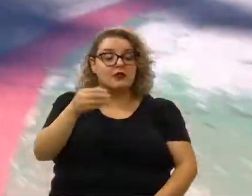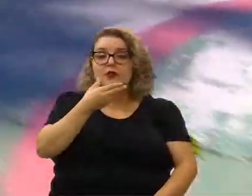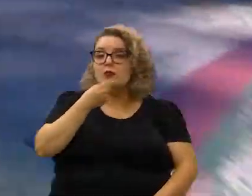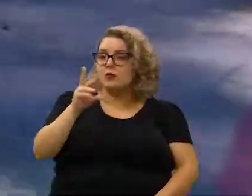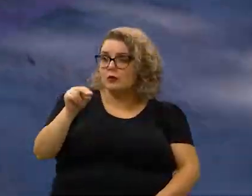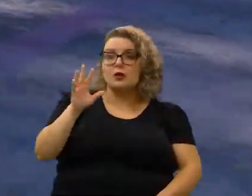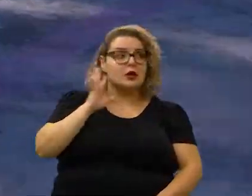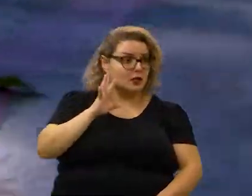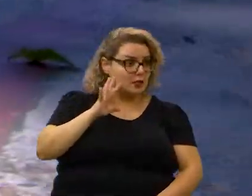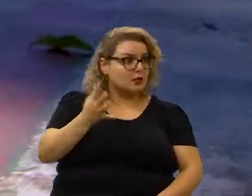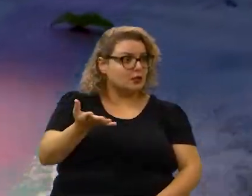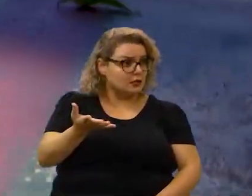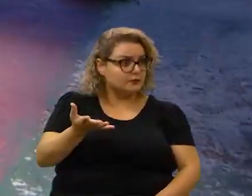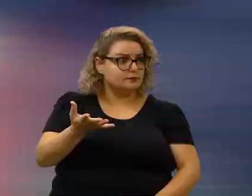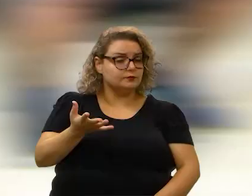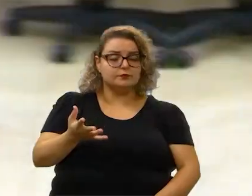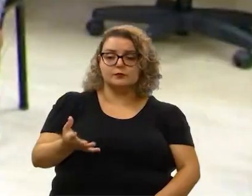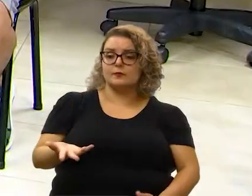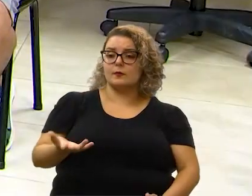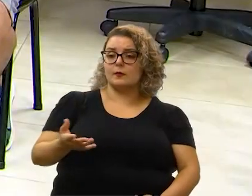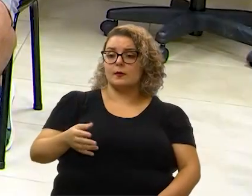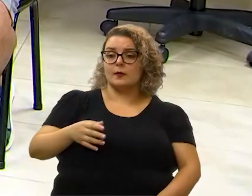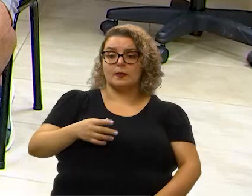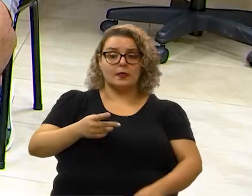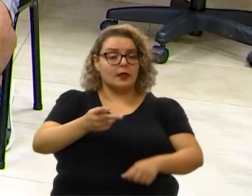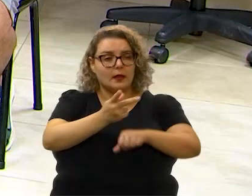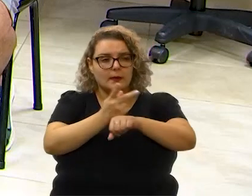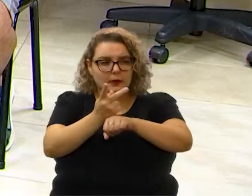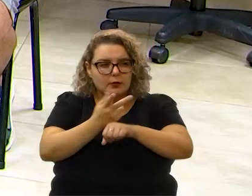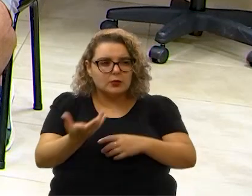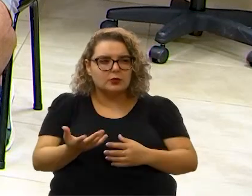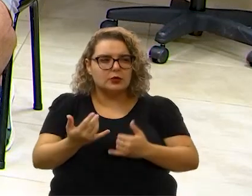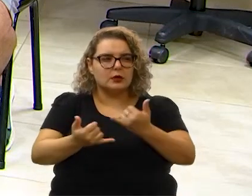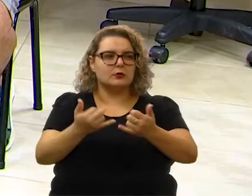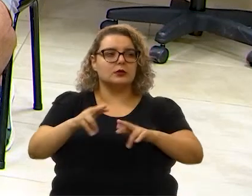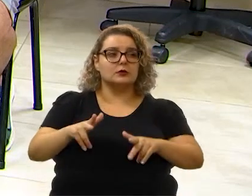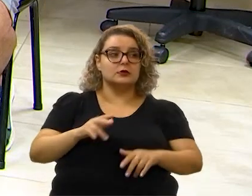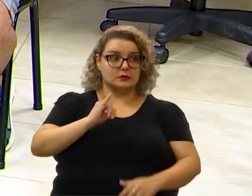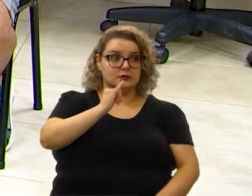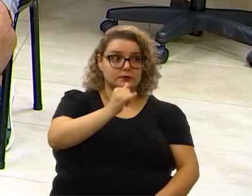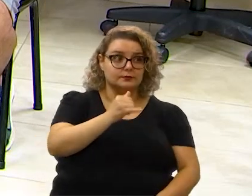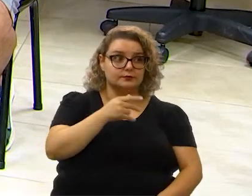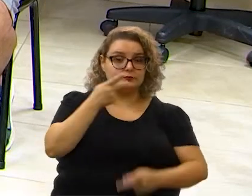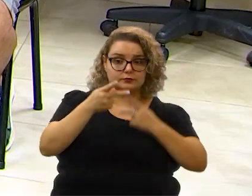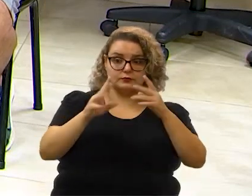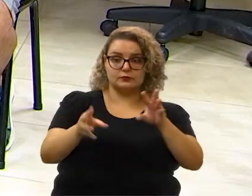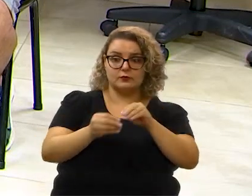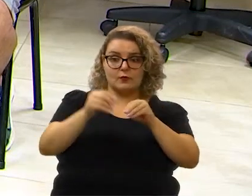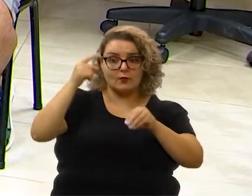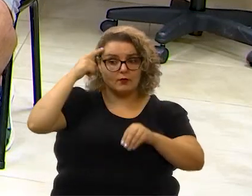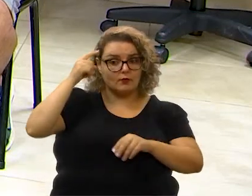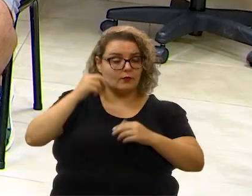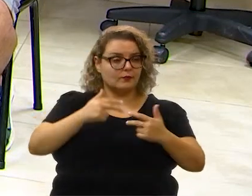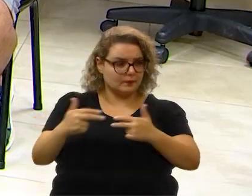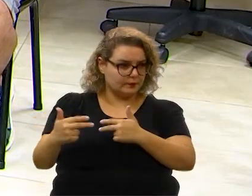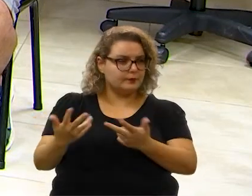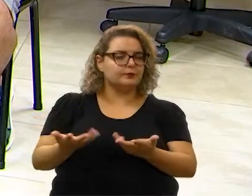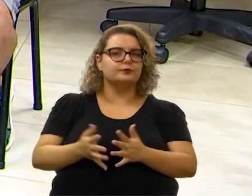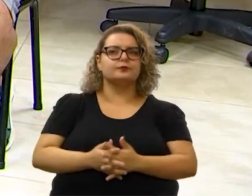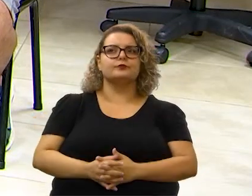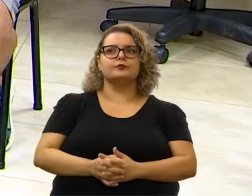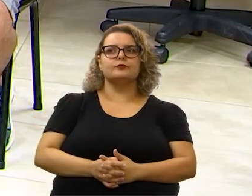do meu avô. E é muito legal resgatar, não é, o peão. Então você vai contar certinho. Isso. Vai concluir seu raciocínio,